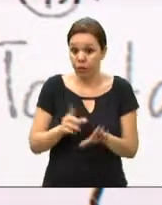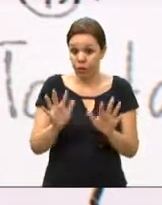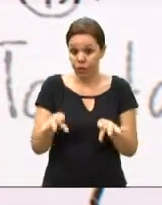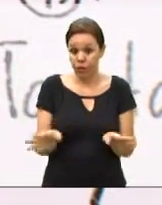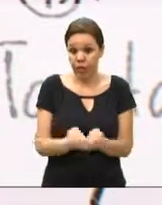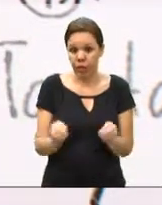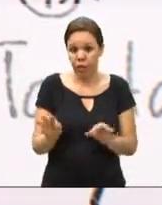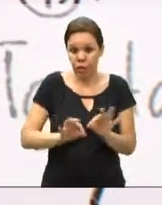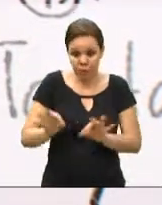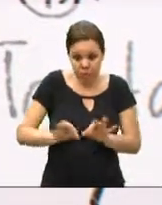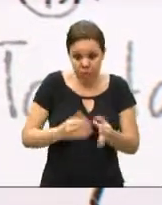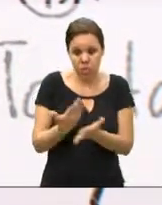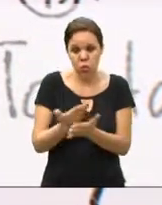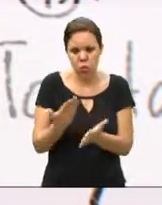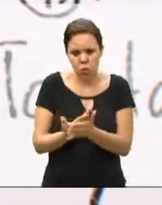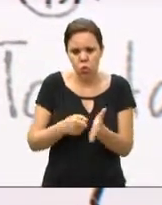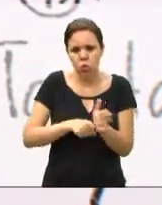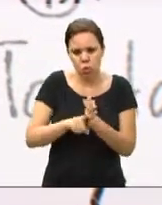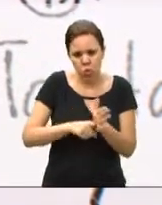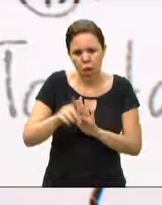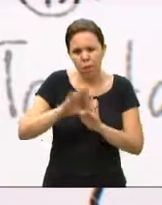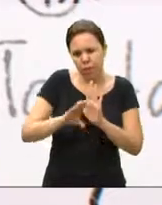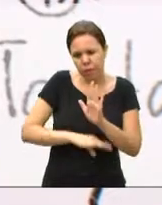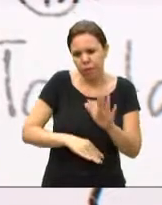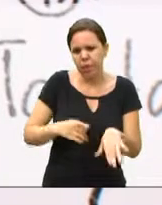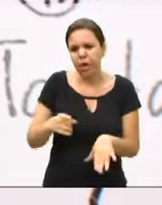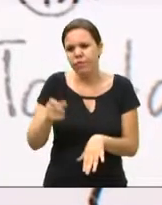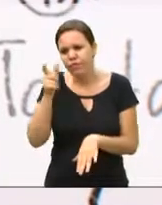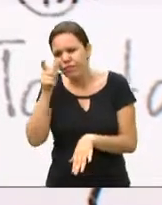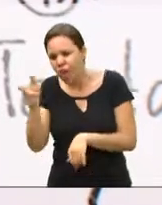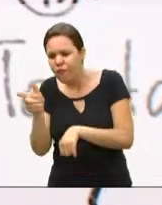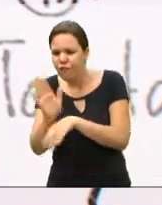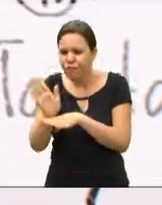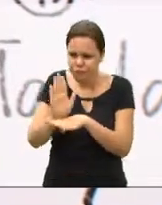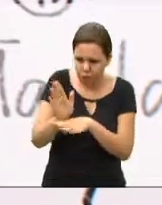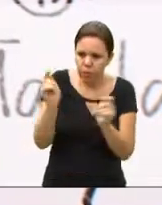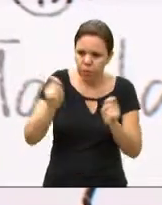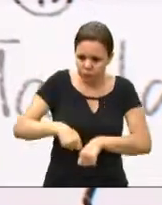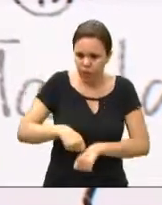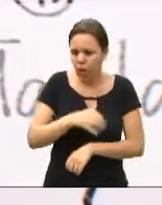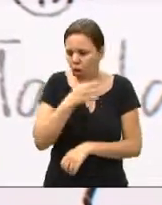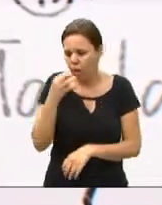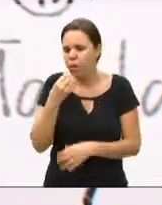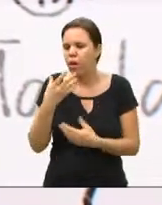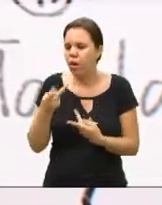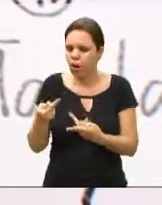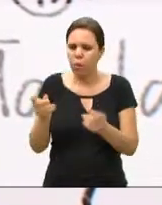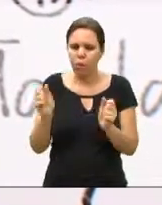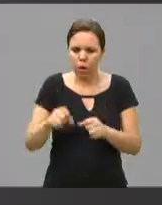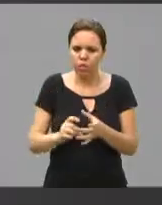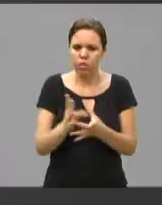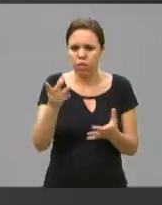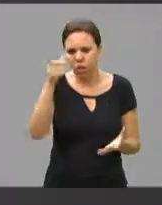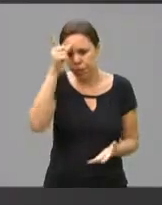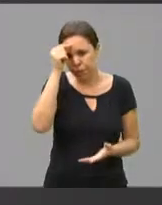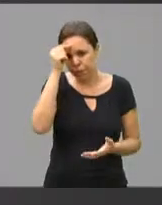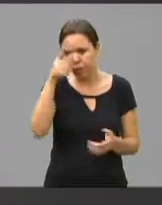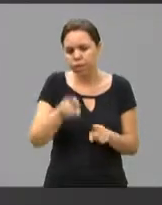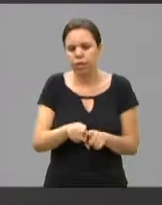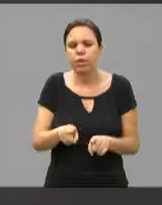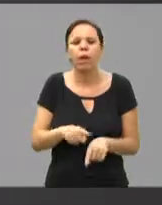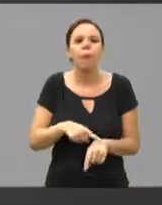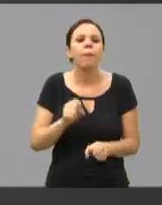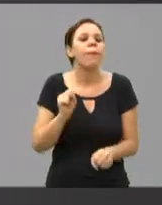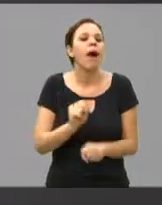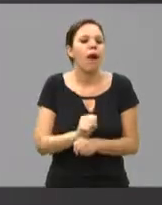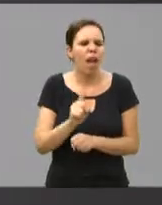de preparação. Mas pausas programadas, às vezes assistir uma série, assistir um filme, claro que é sempre bem-vindo, né, para dar uma relaxada. Fazer pausa é